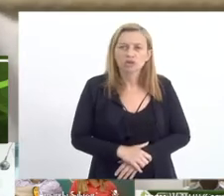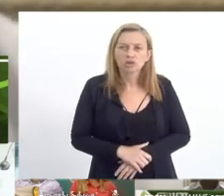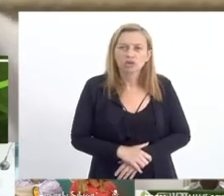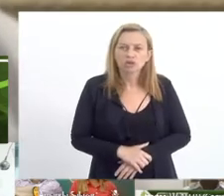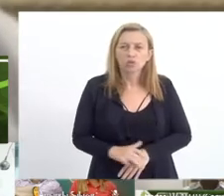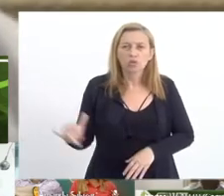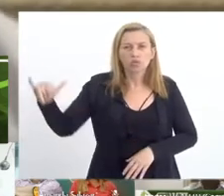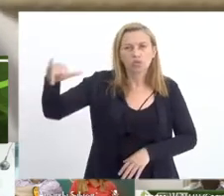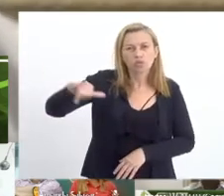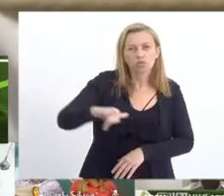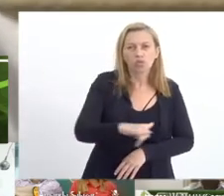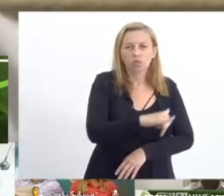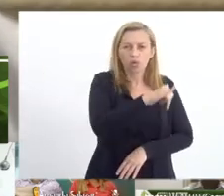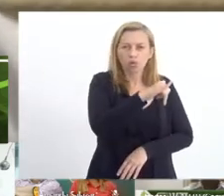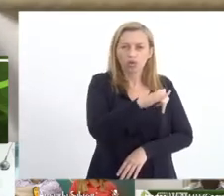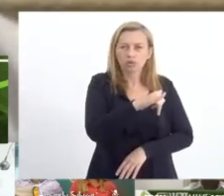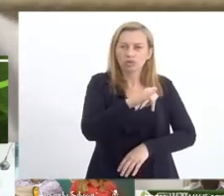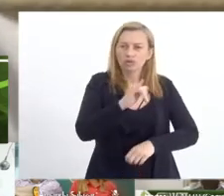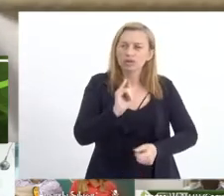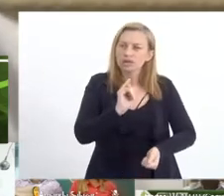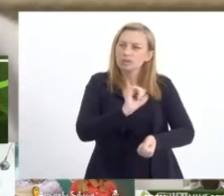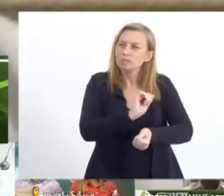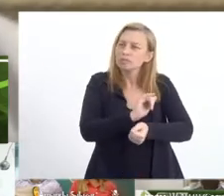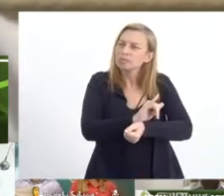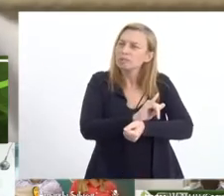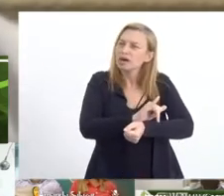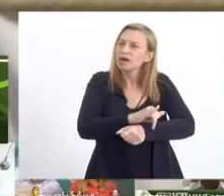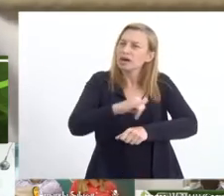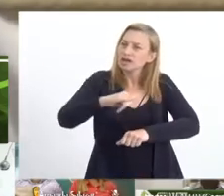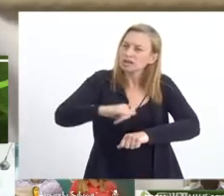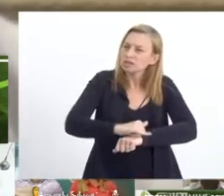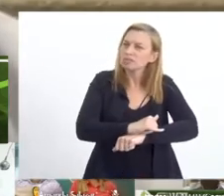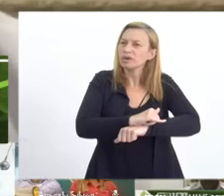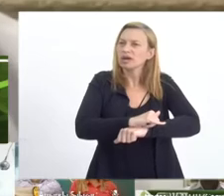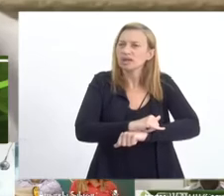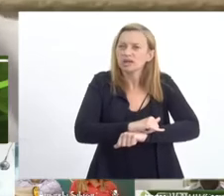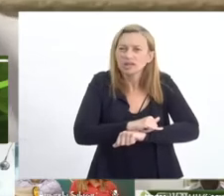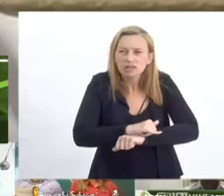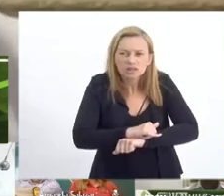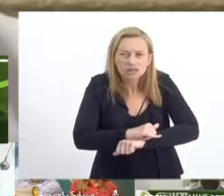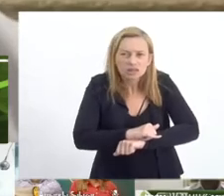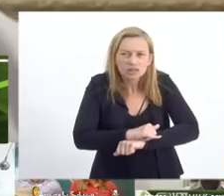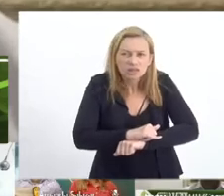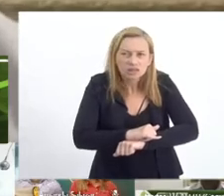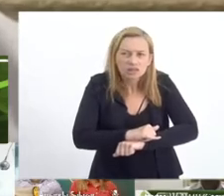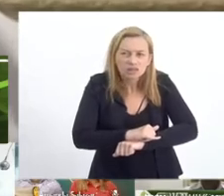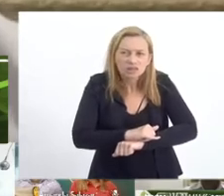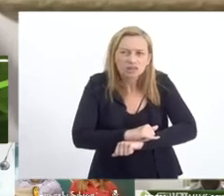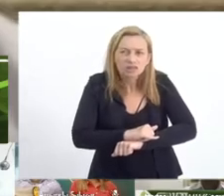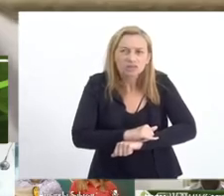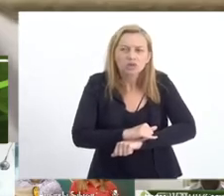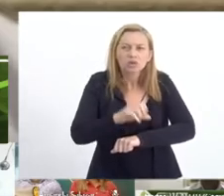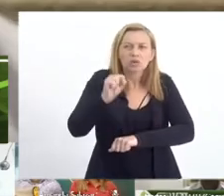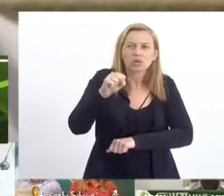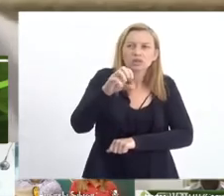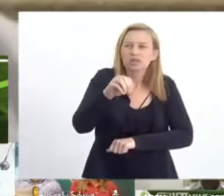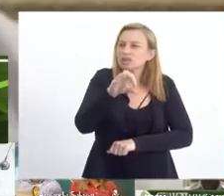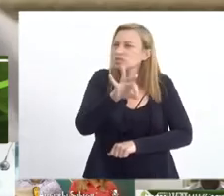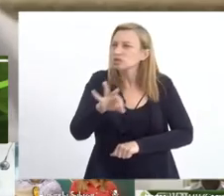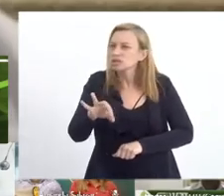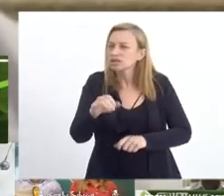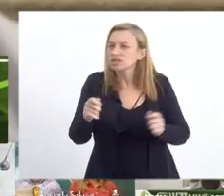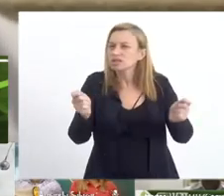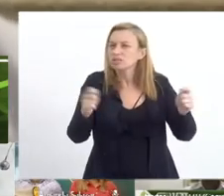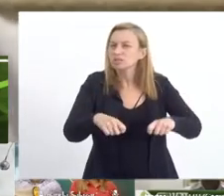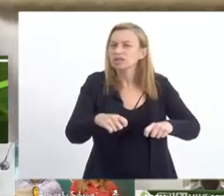voo ele faz uma parada, então o número chega aí a 80% da